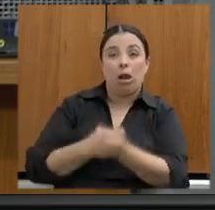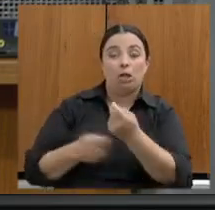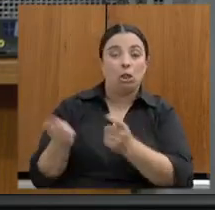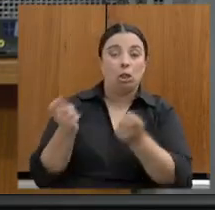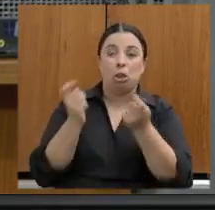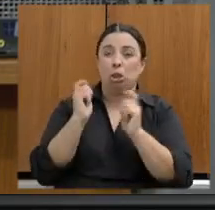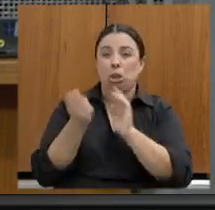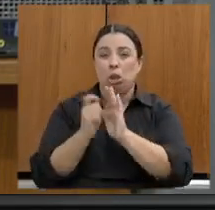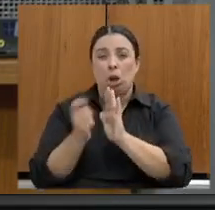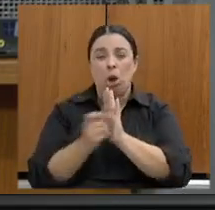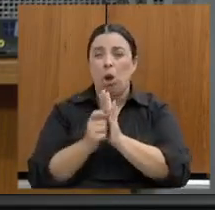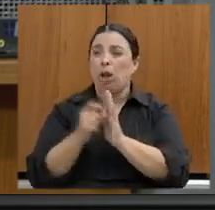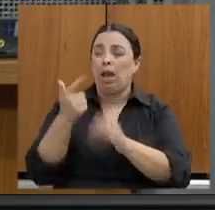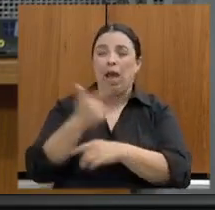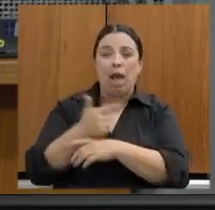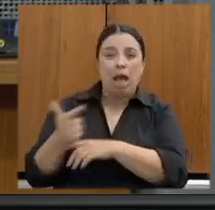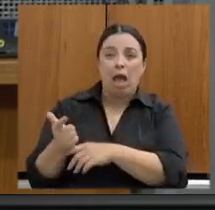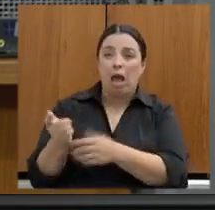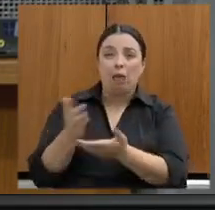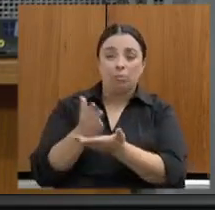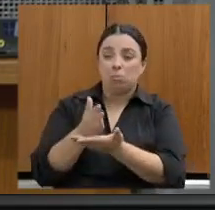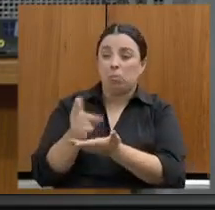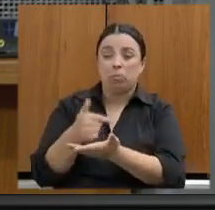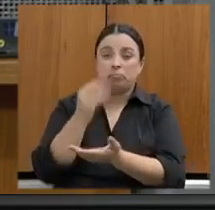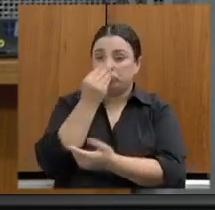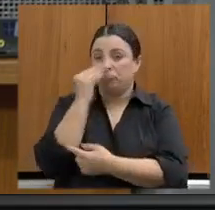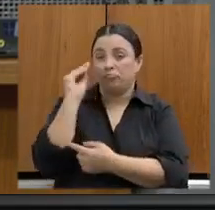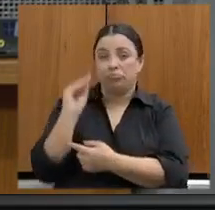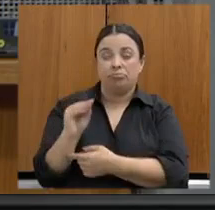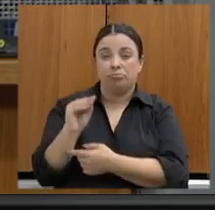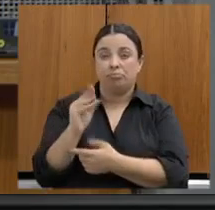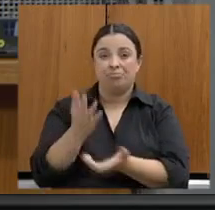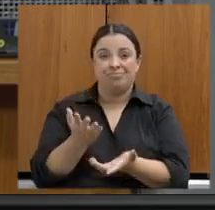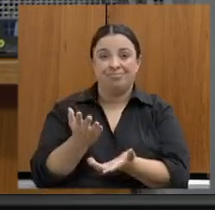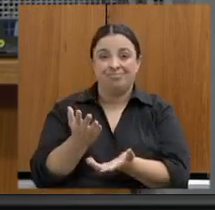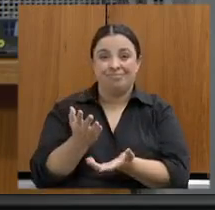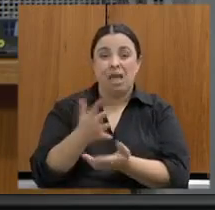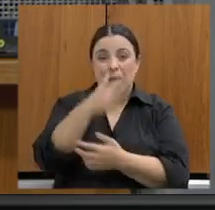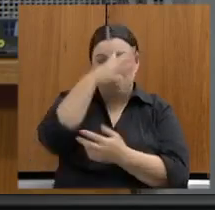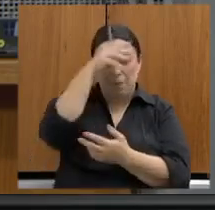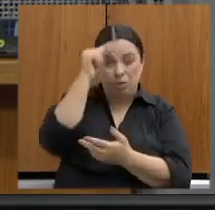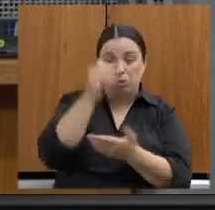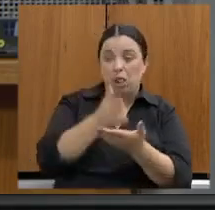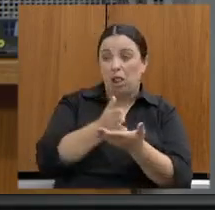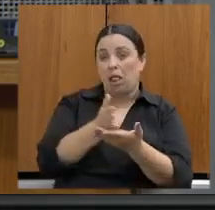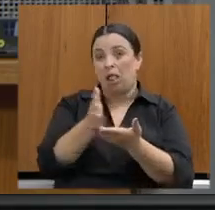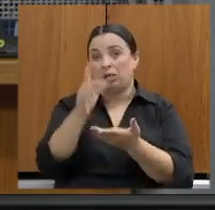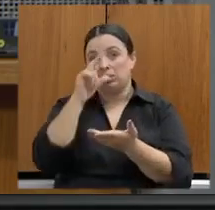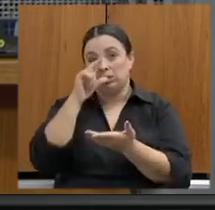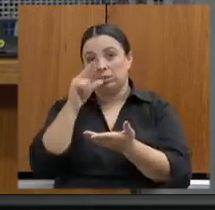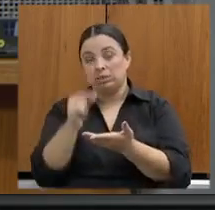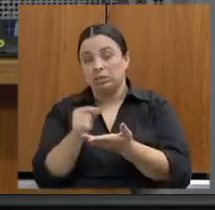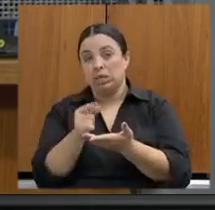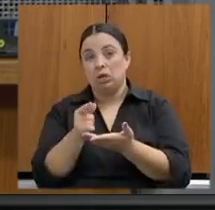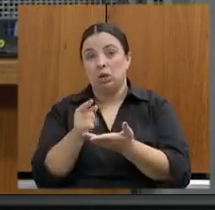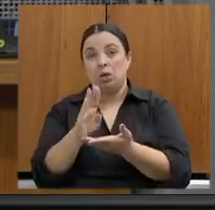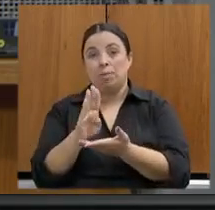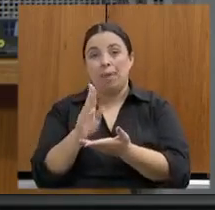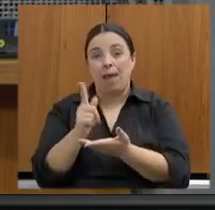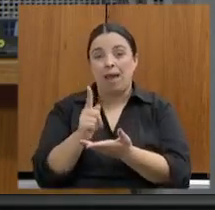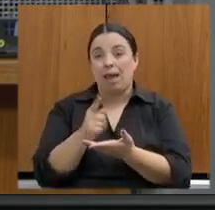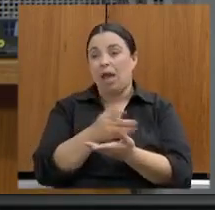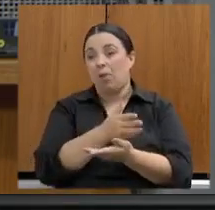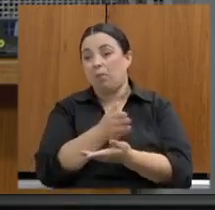cabra sai lá do Mato Grosso Travessa o triângulo atravessa Belo Horizonte numa rodovia federal